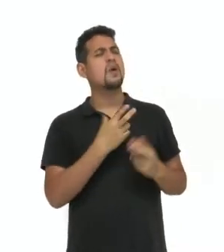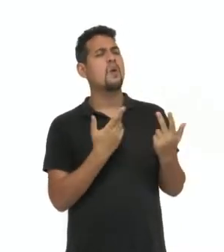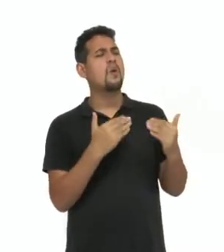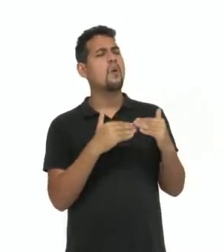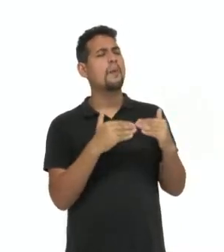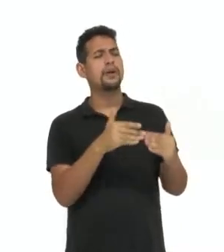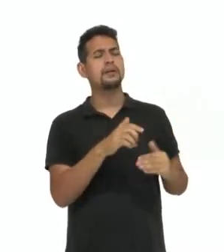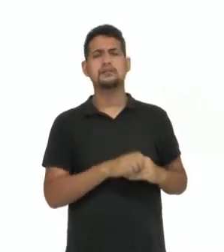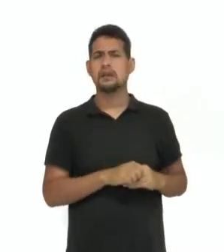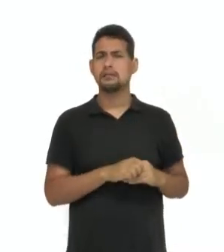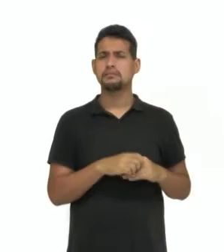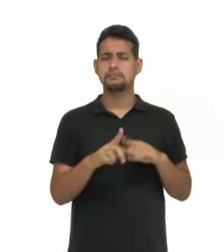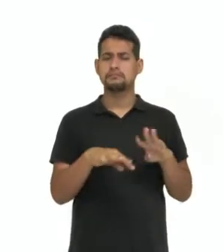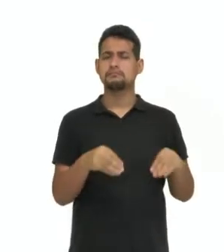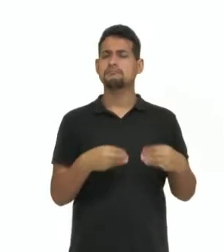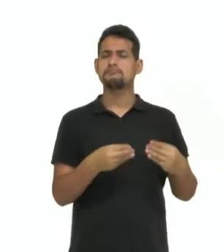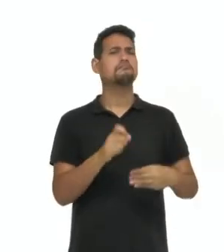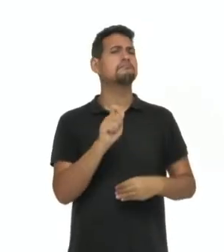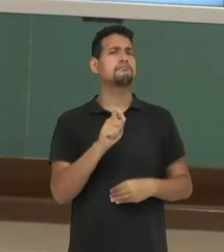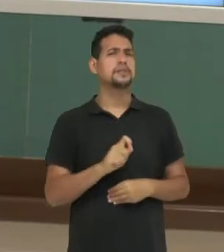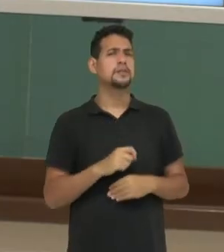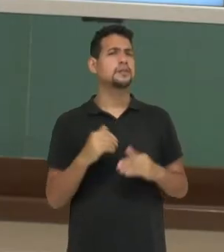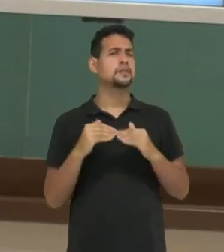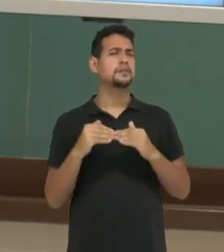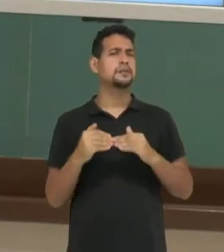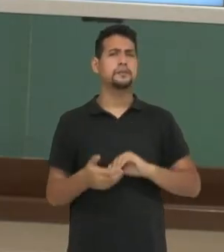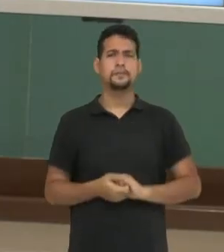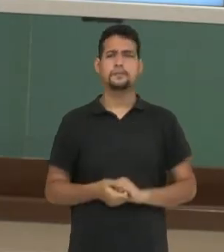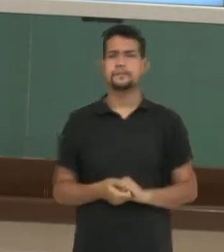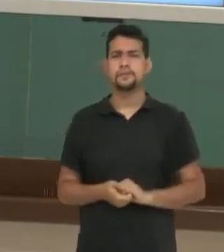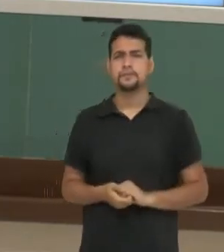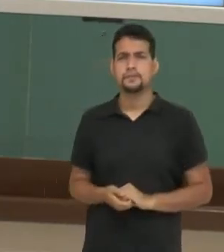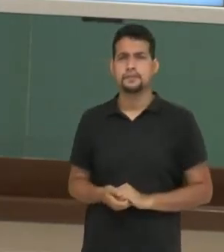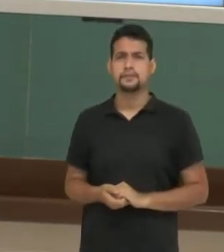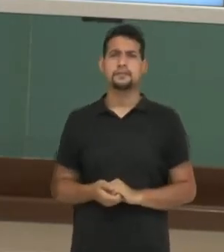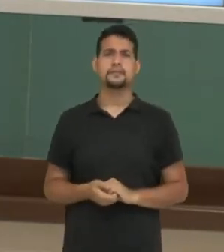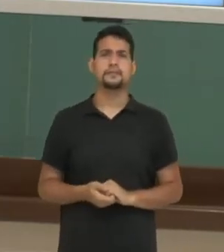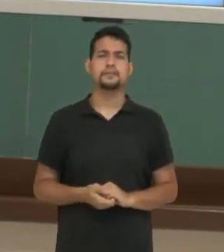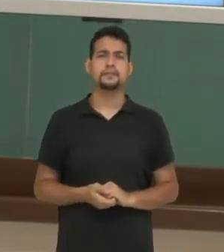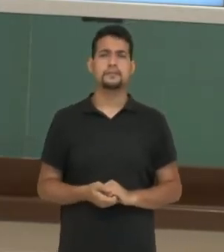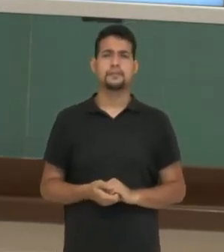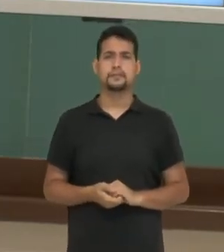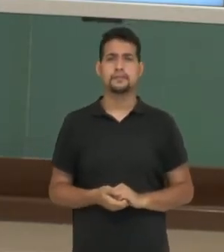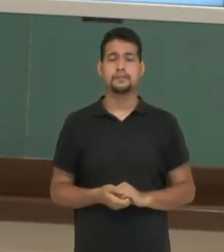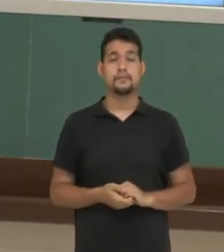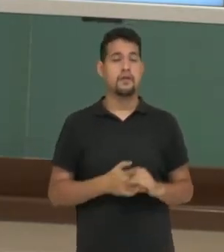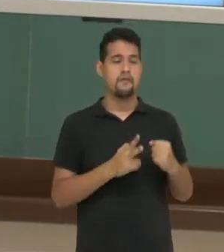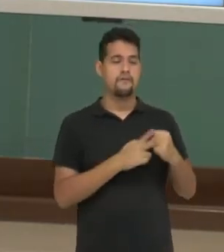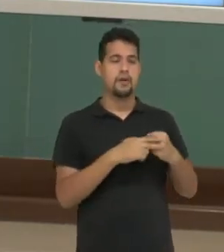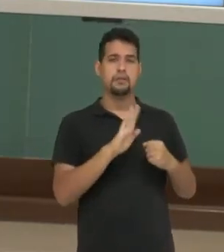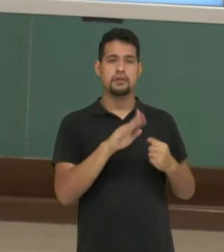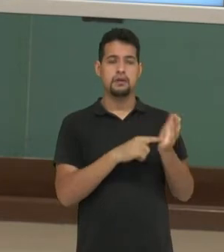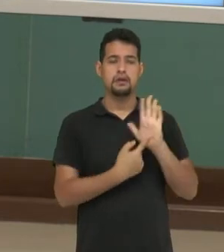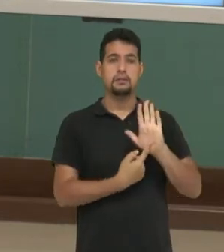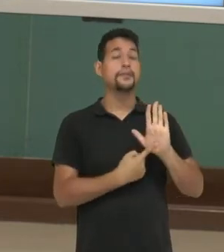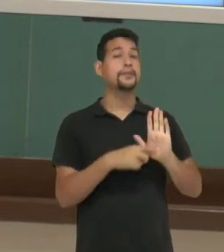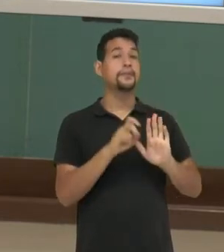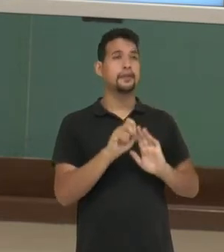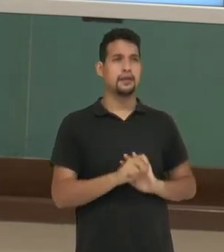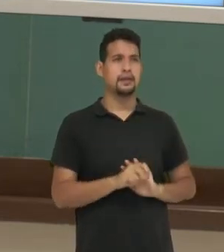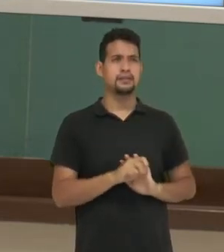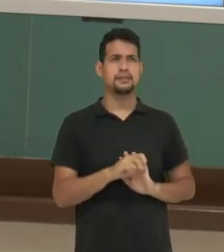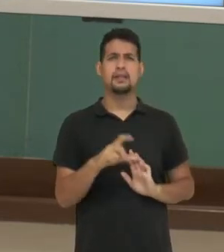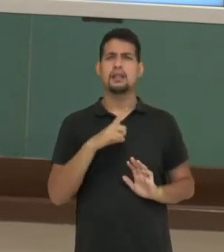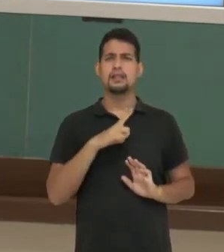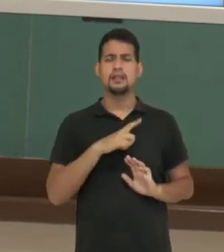verbos? Regaló y dijo. ¿Qué tienen? Los verbos destacados se encuentran en el